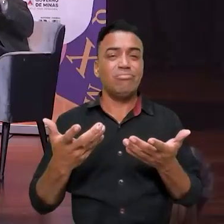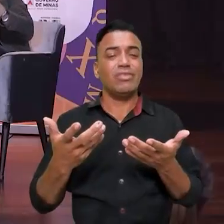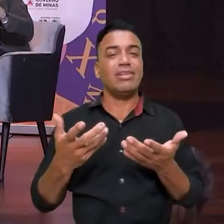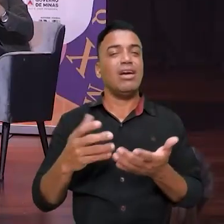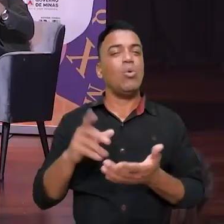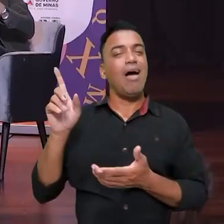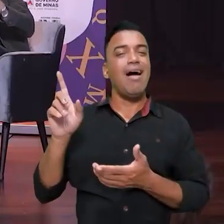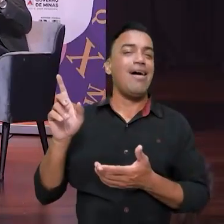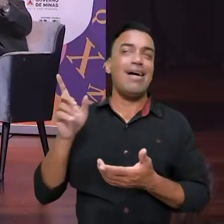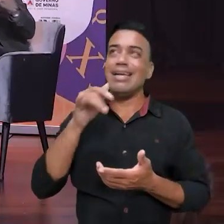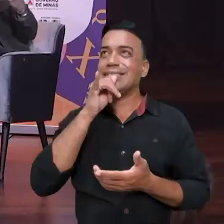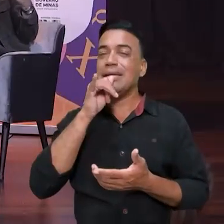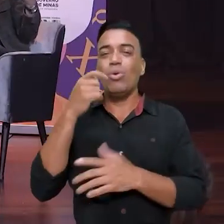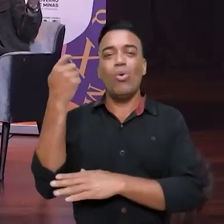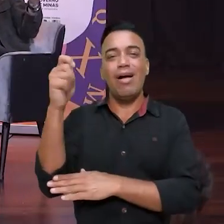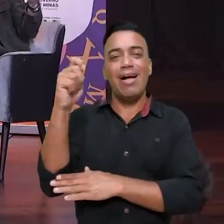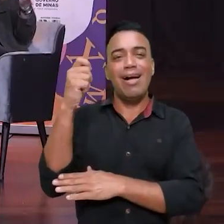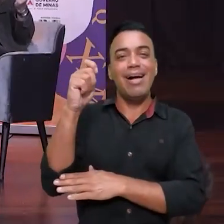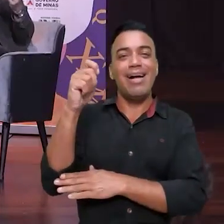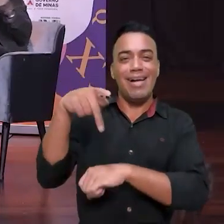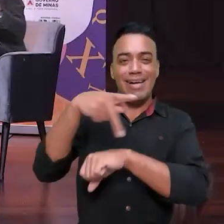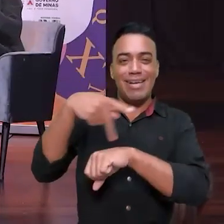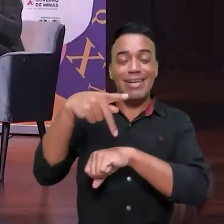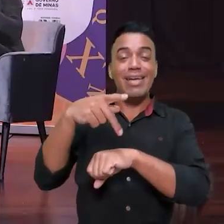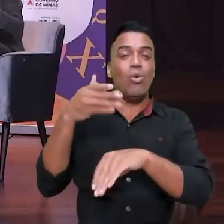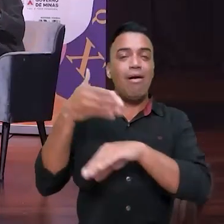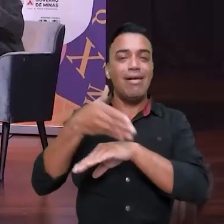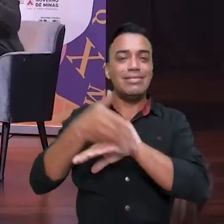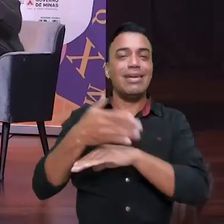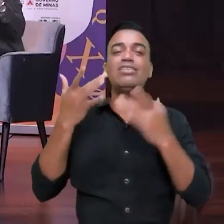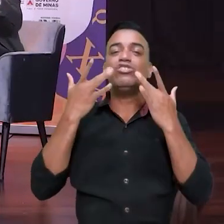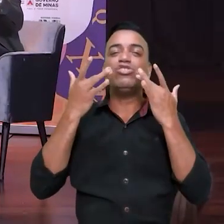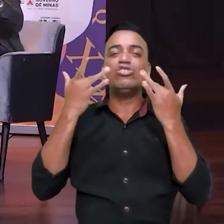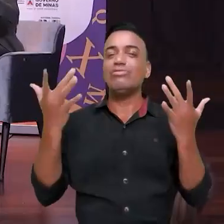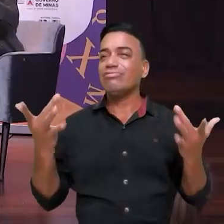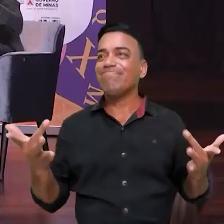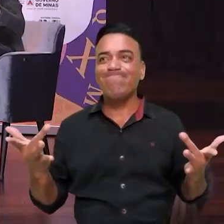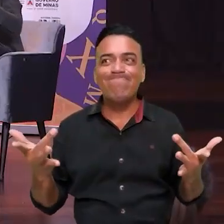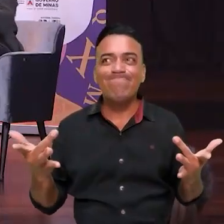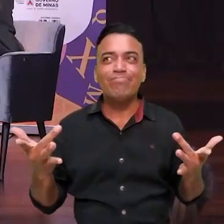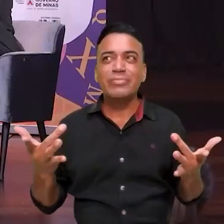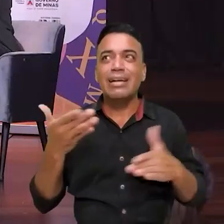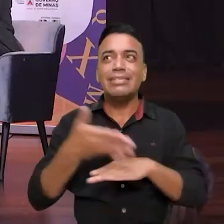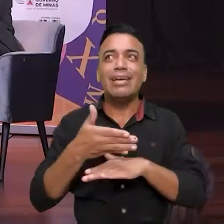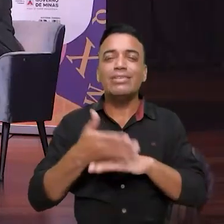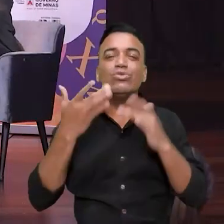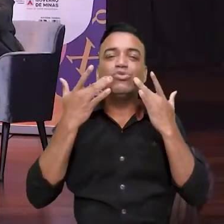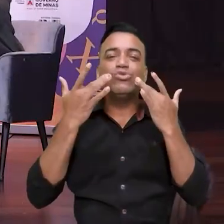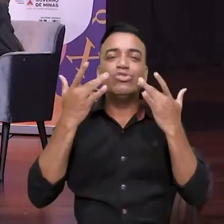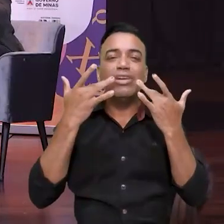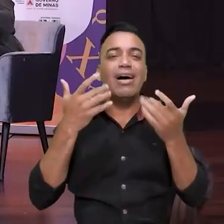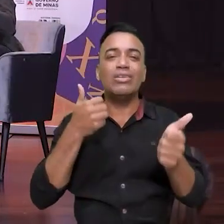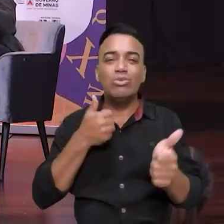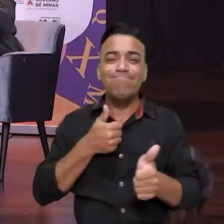em Buenos Aires, eu tive acesso a um teatro one-to-one, assim, a um